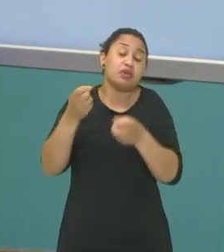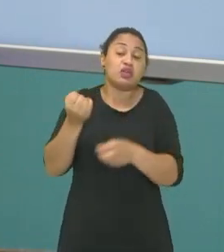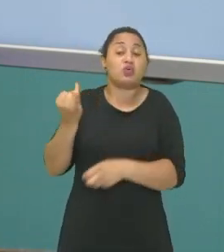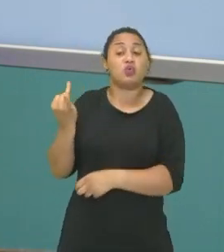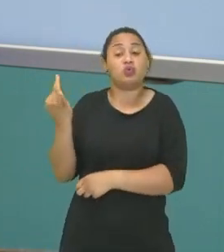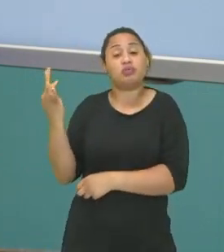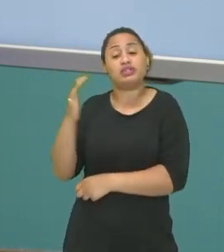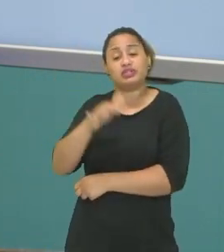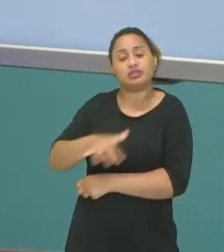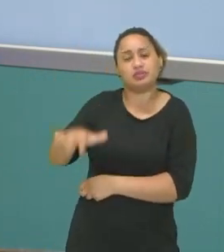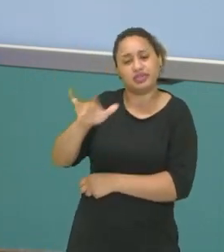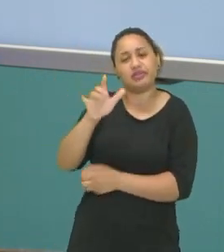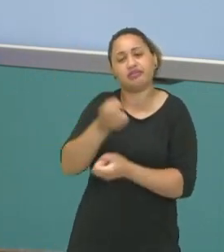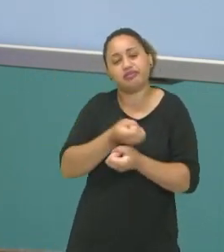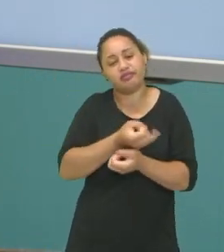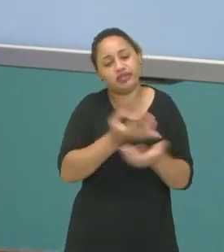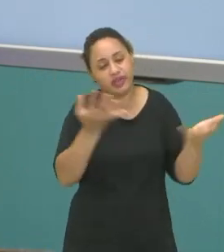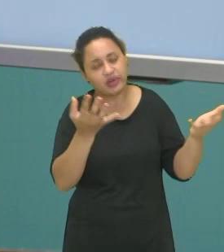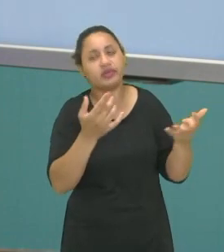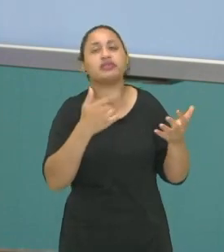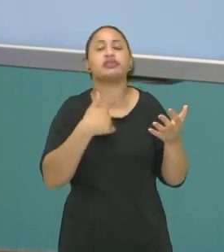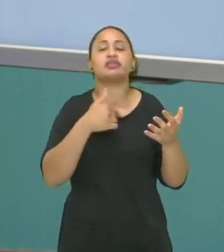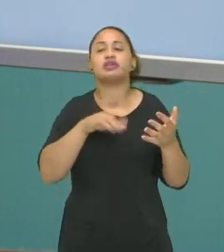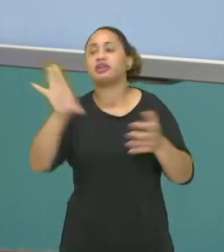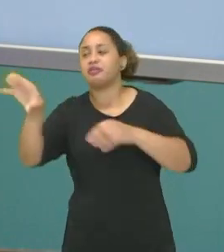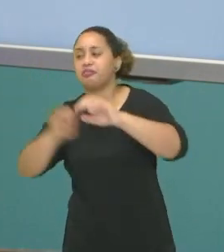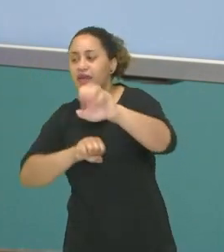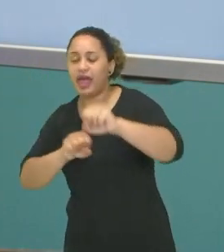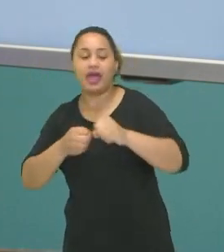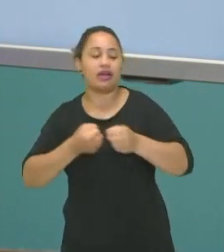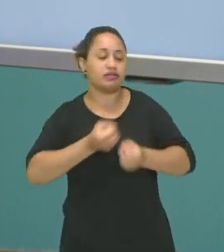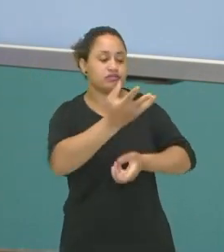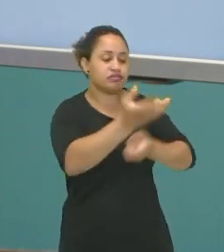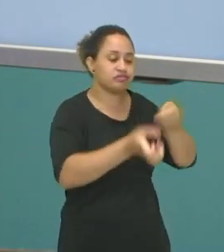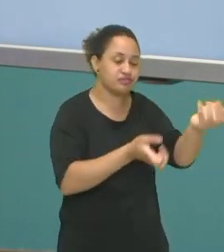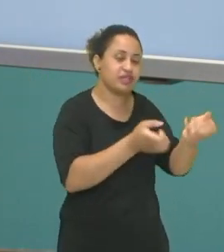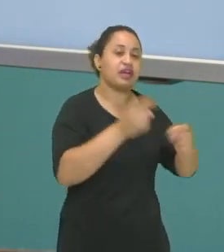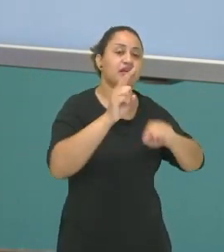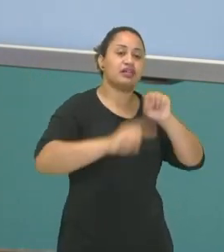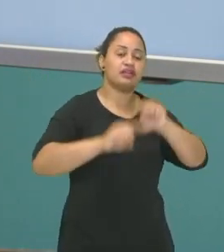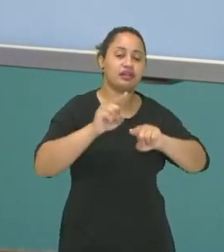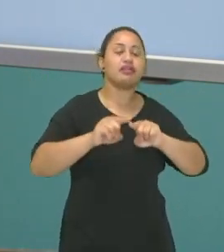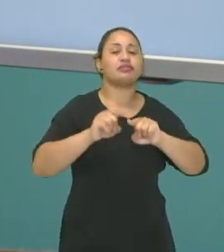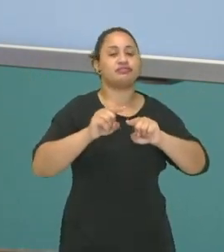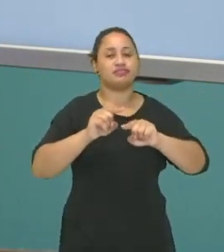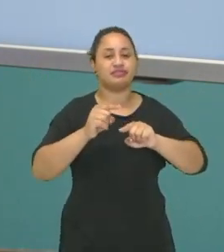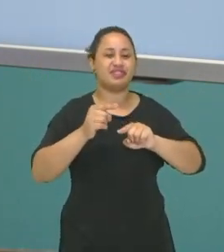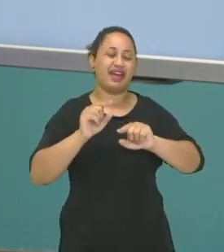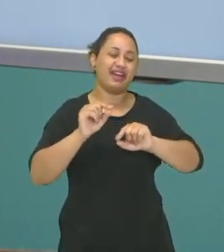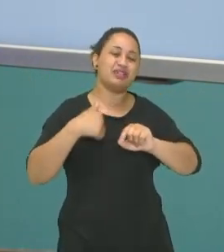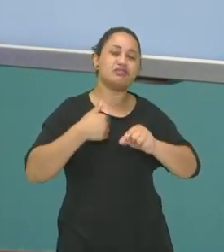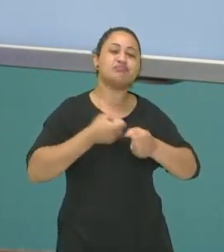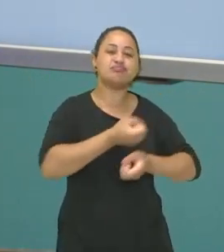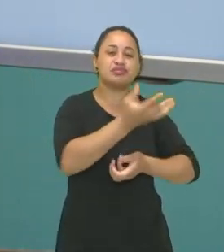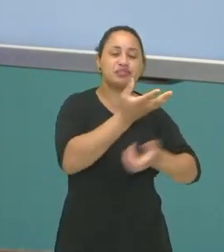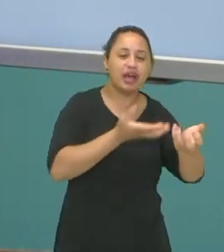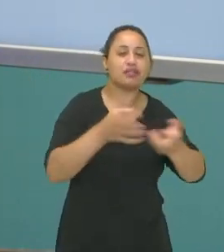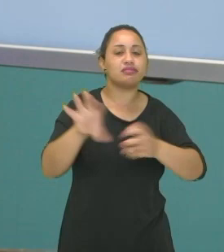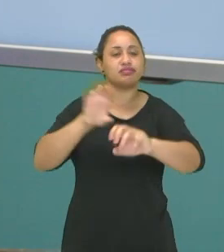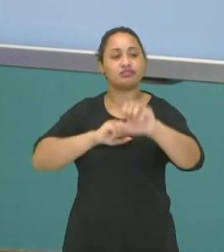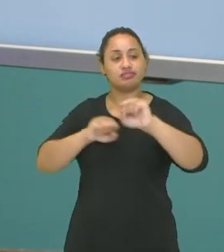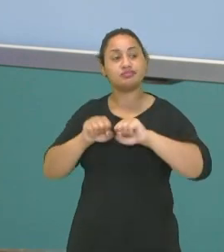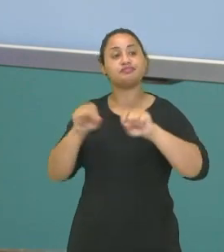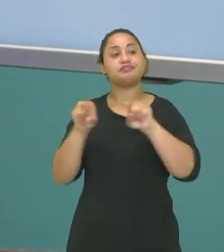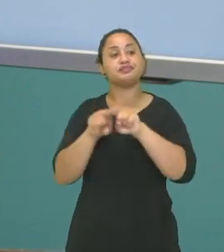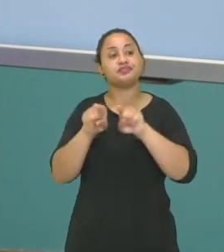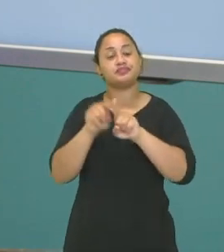como o fluxo, né, de importação e importação de matéria orgânica naquela situação e, né, e outras situações ali, e bem como